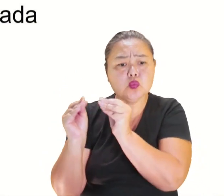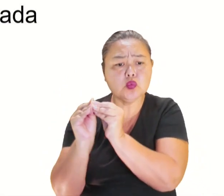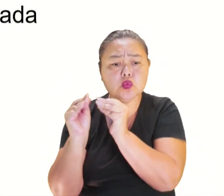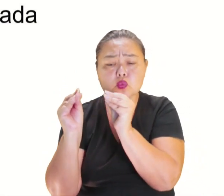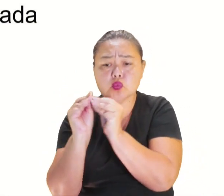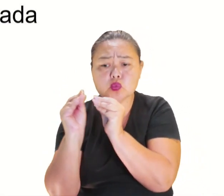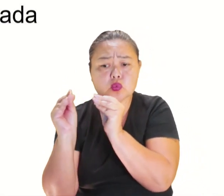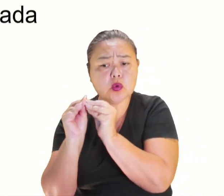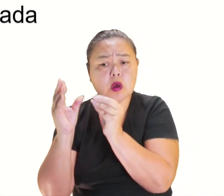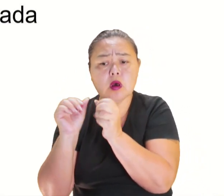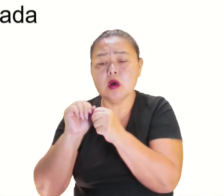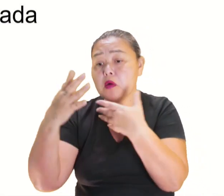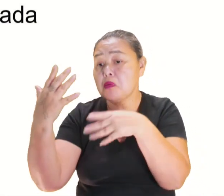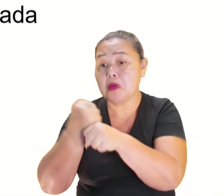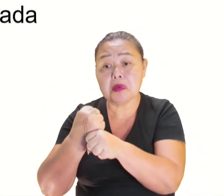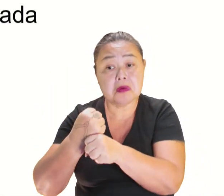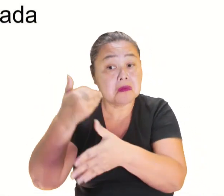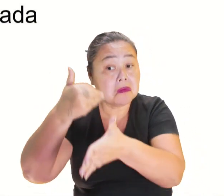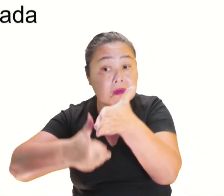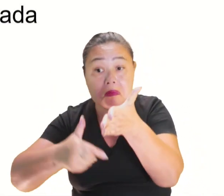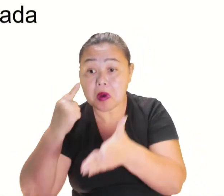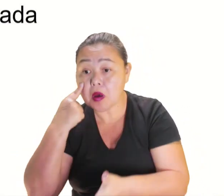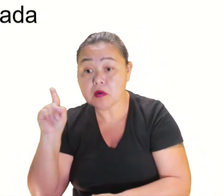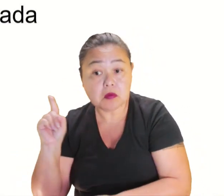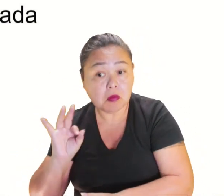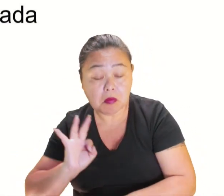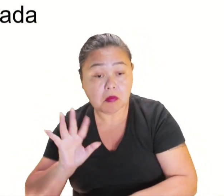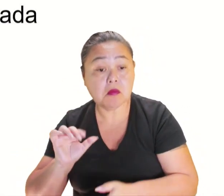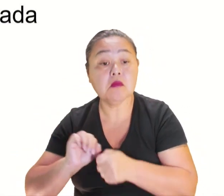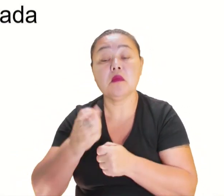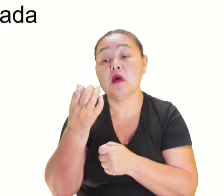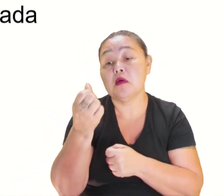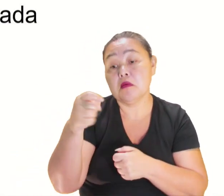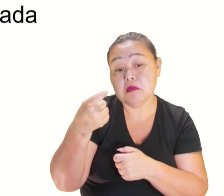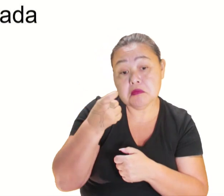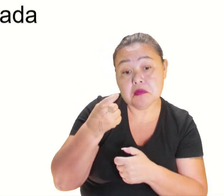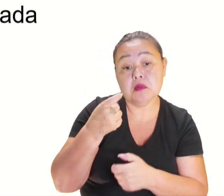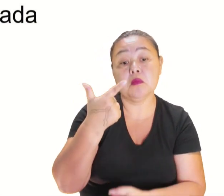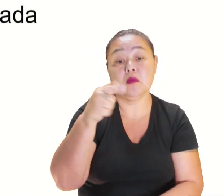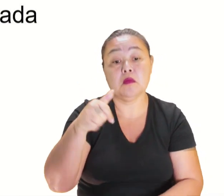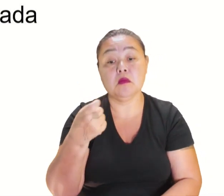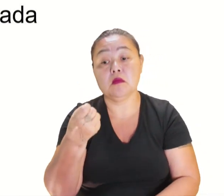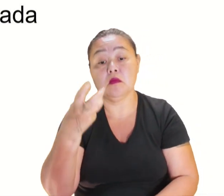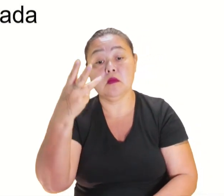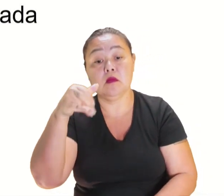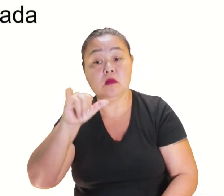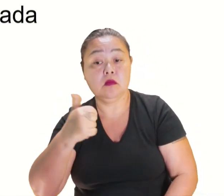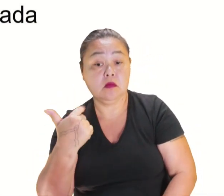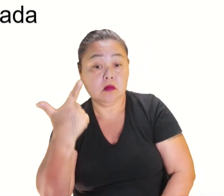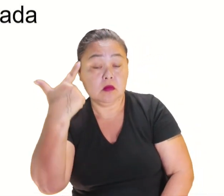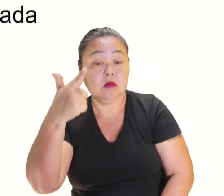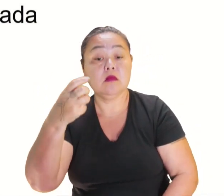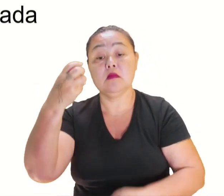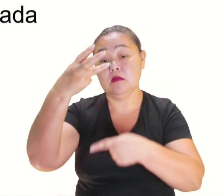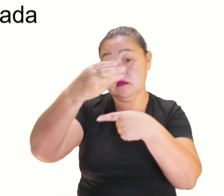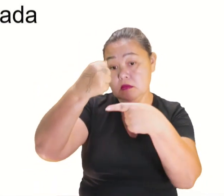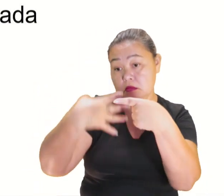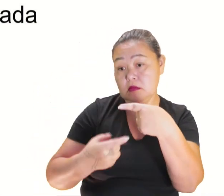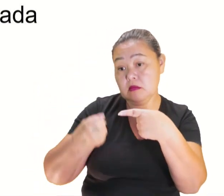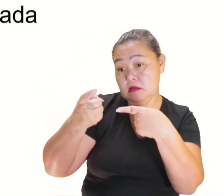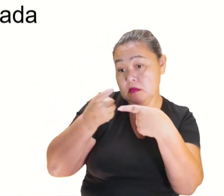nenhuma operação de adição ou subtração. Isso. 6 vezes x ou 6x. 2x ao cubo, y ao